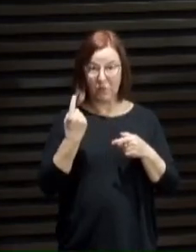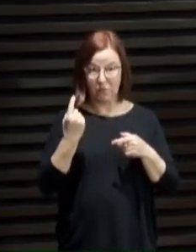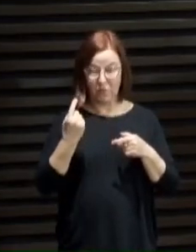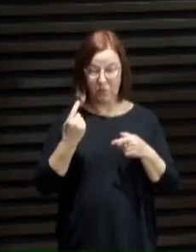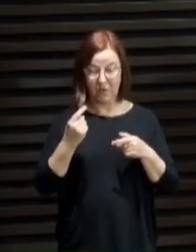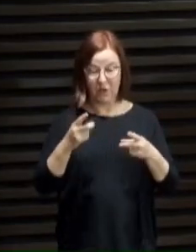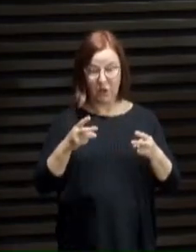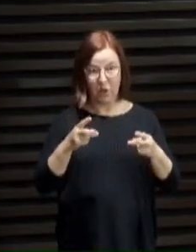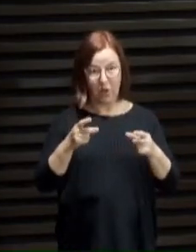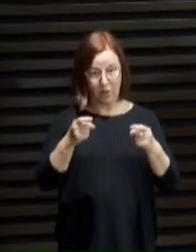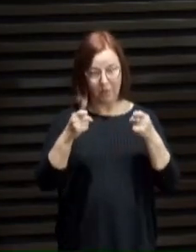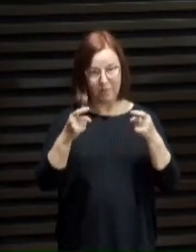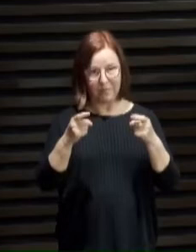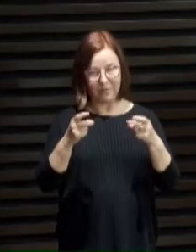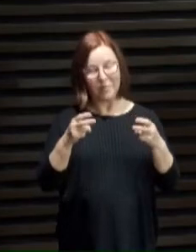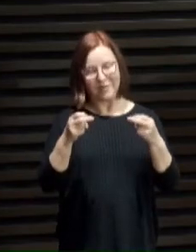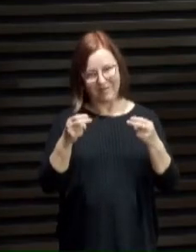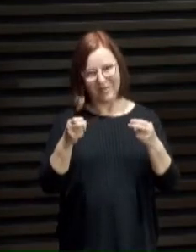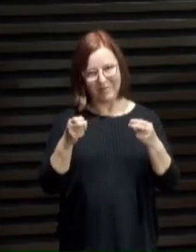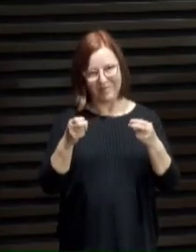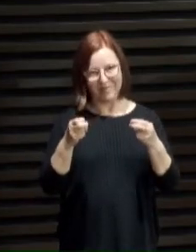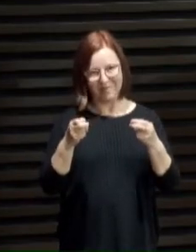que eles tenham em mente.